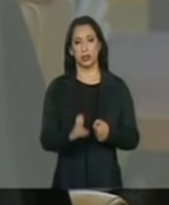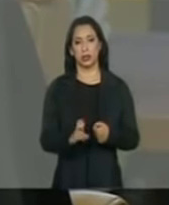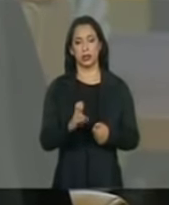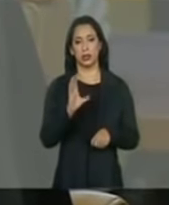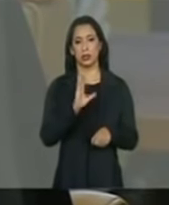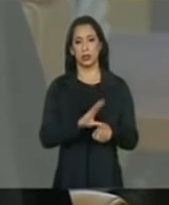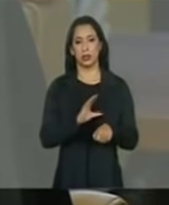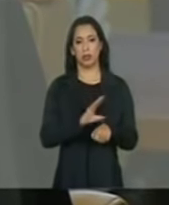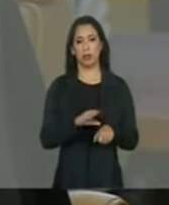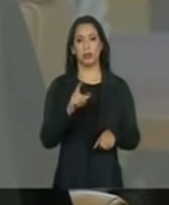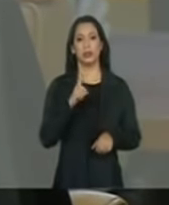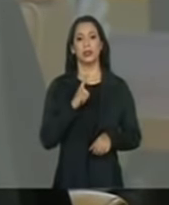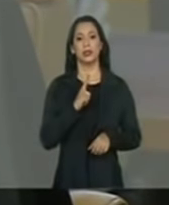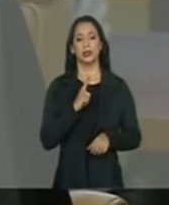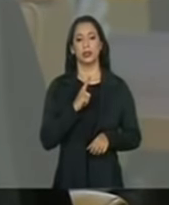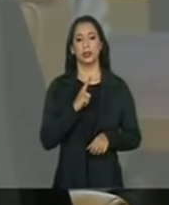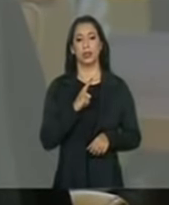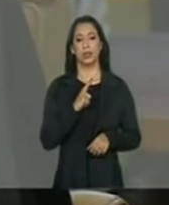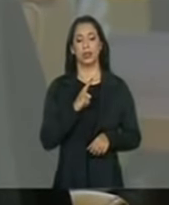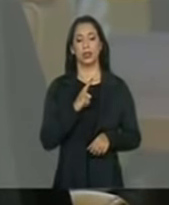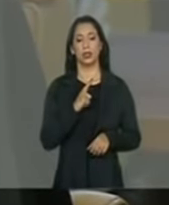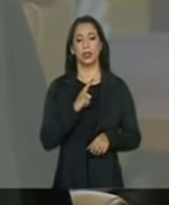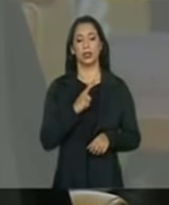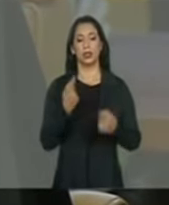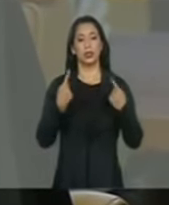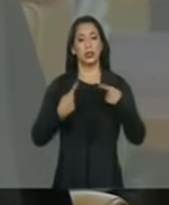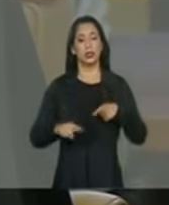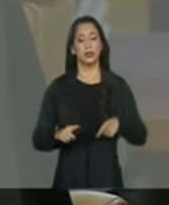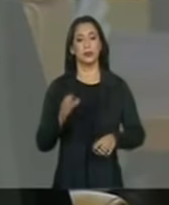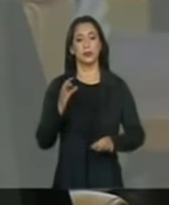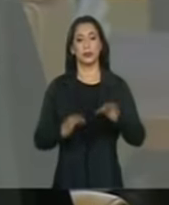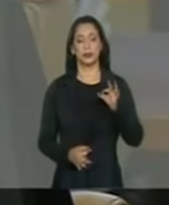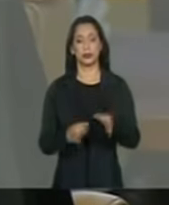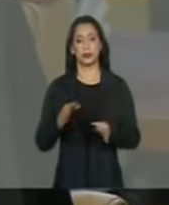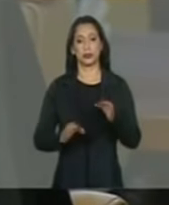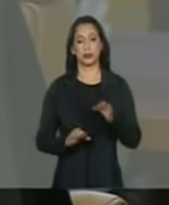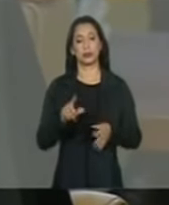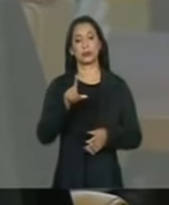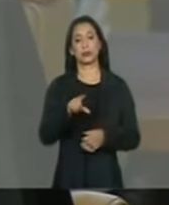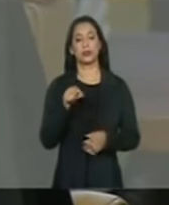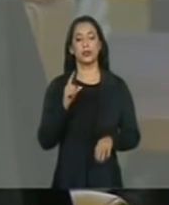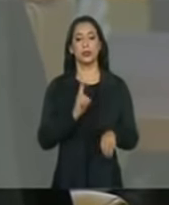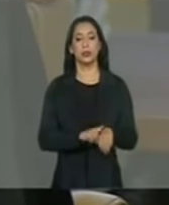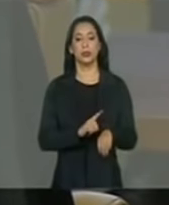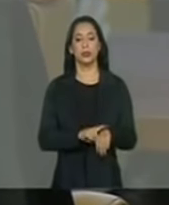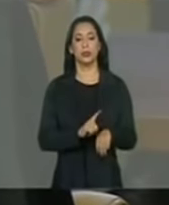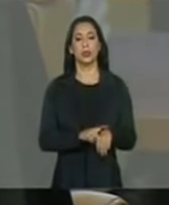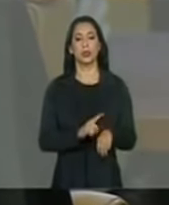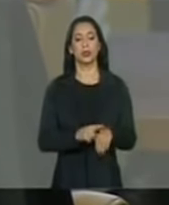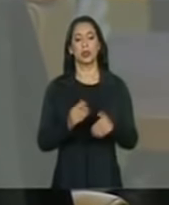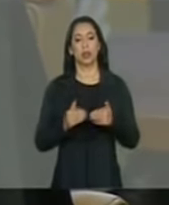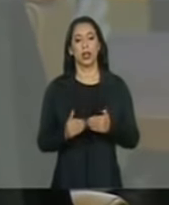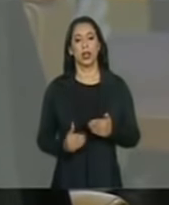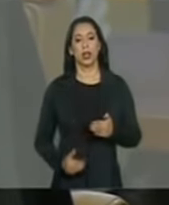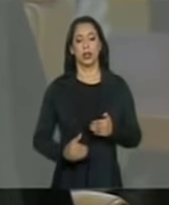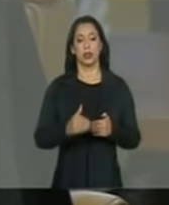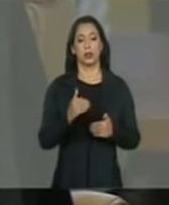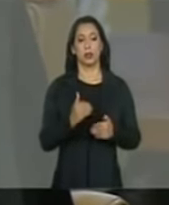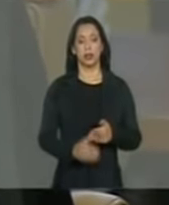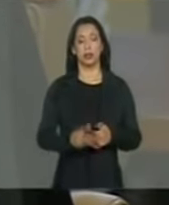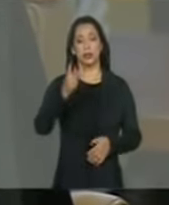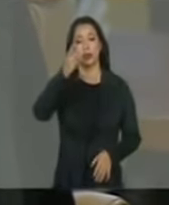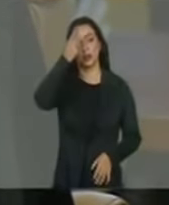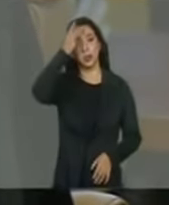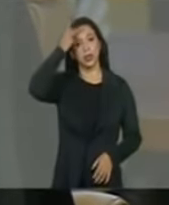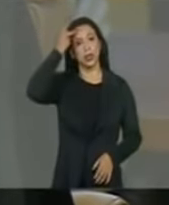consiste a controvérsia jurídica horizone em definir se o momento a partir do qual a pessoa